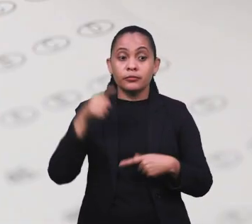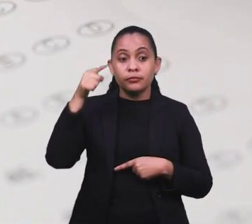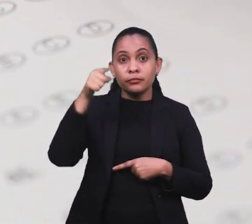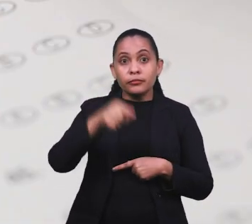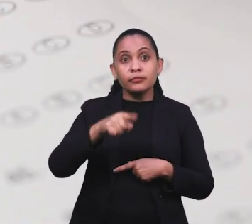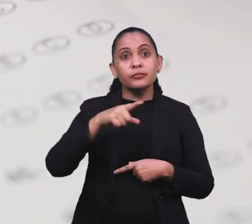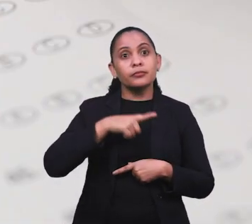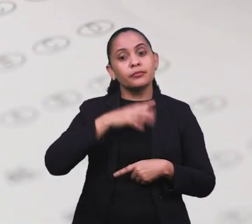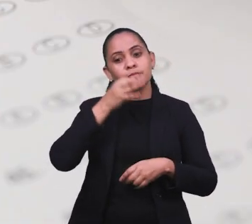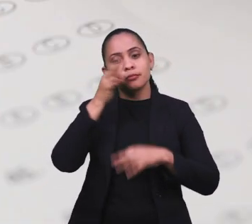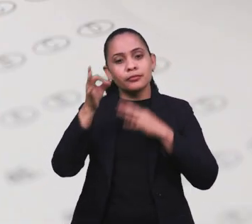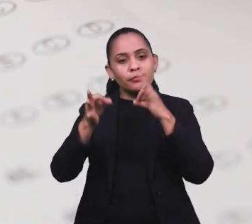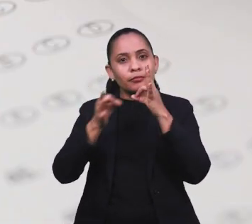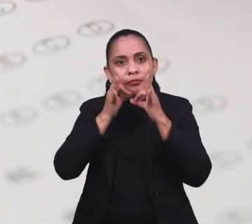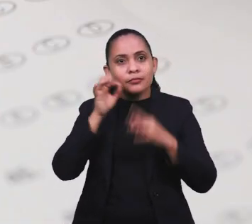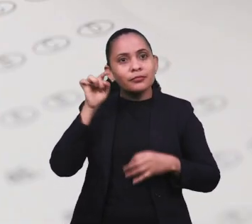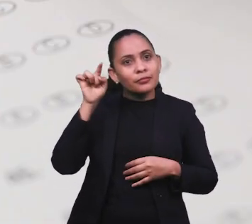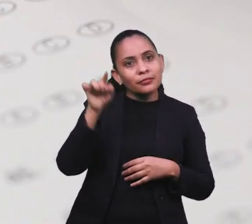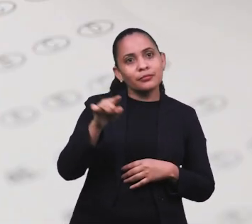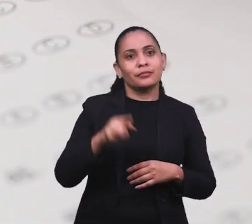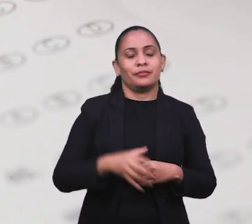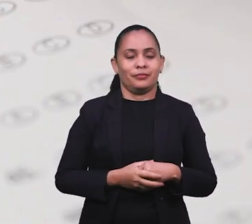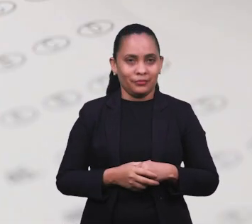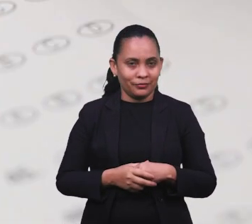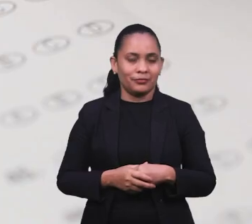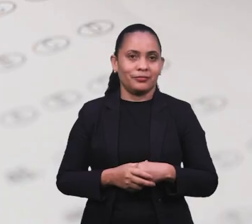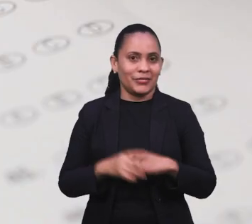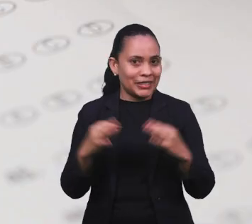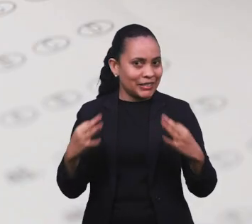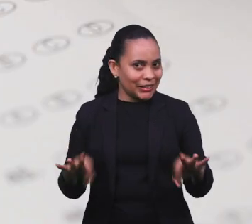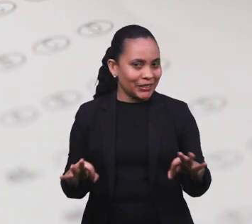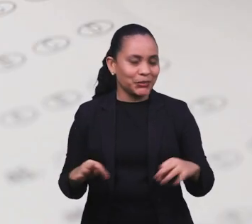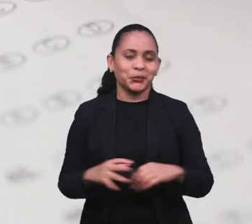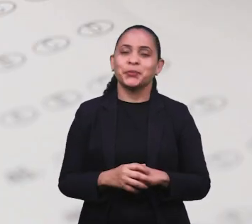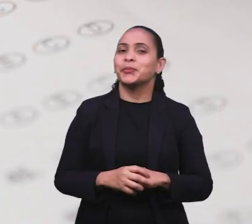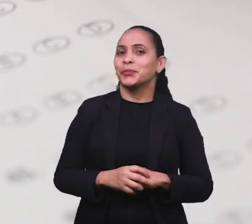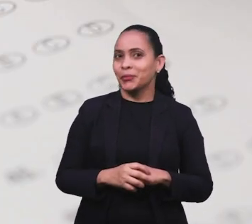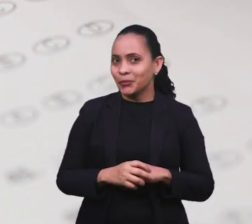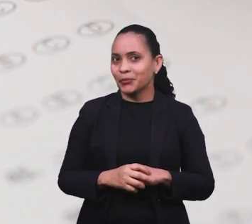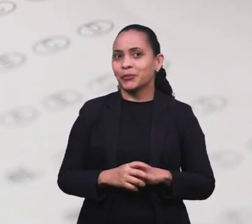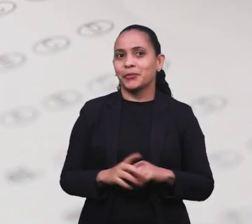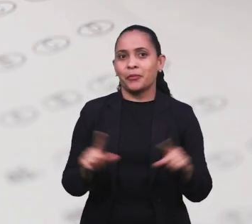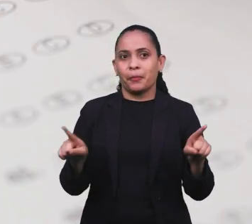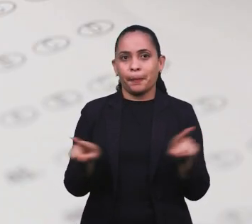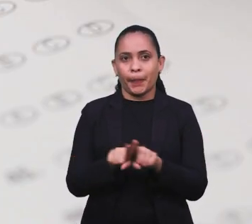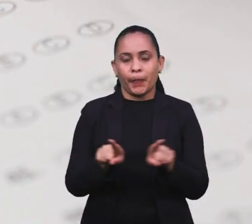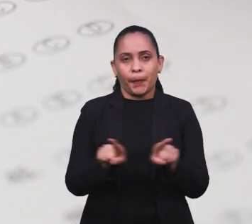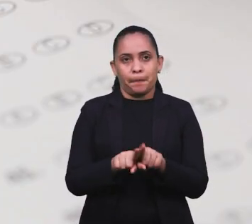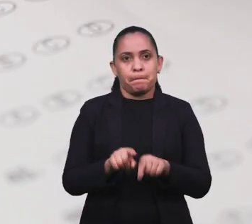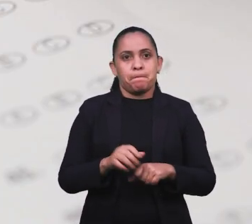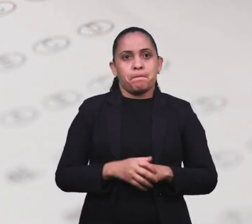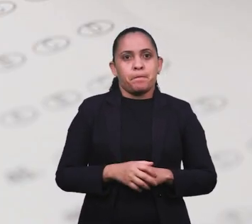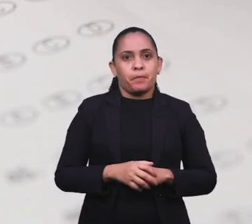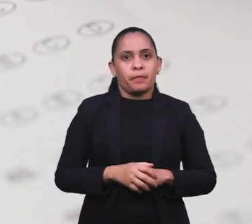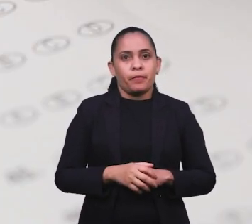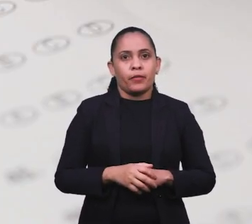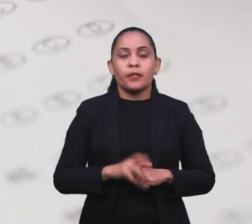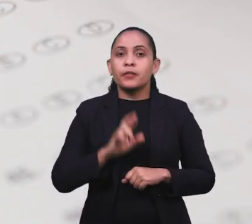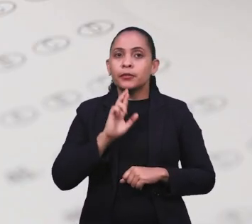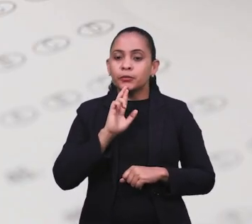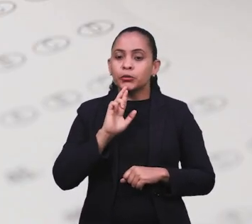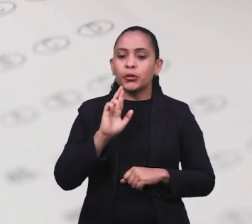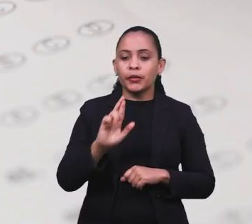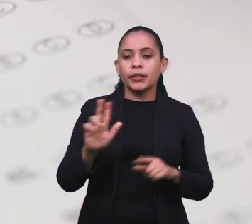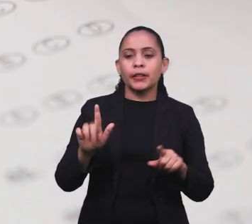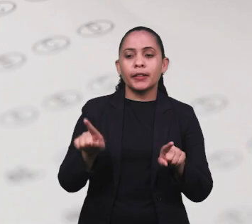uma situação ali e as opções para você resolver, tá certo? E por meio da resolução